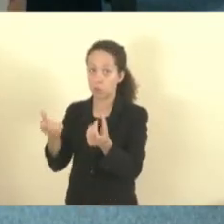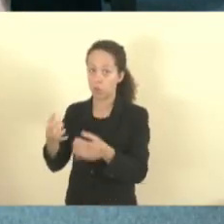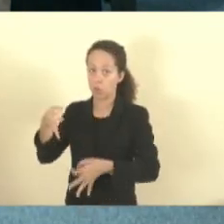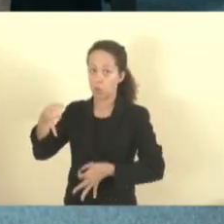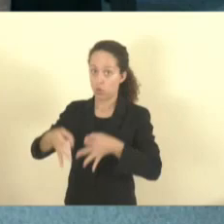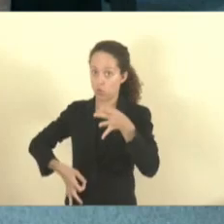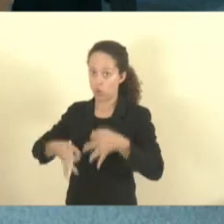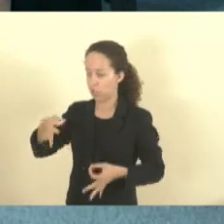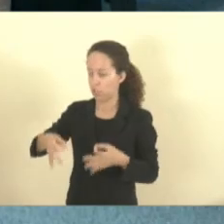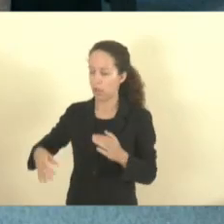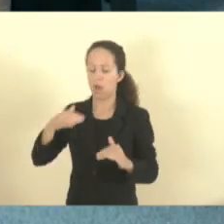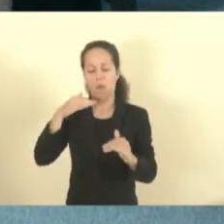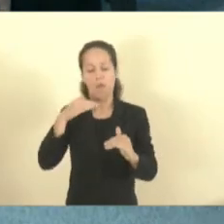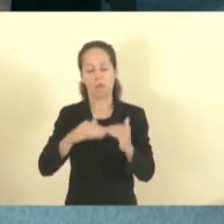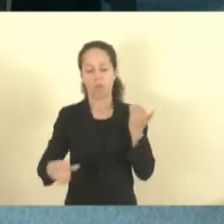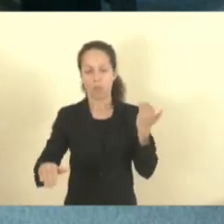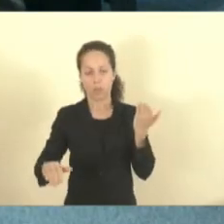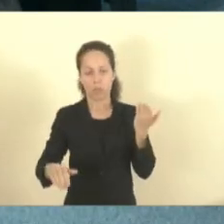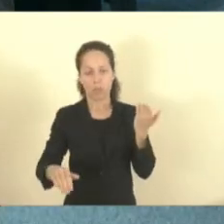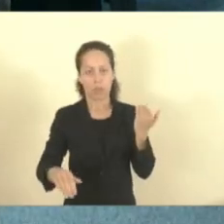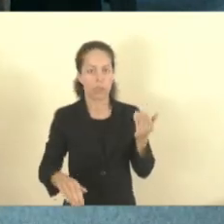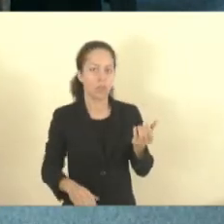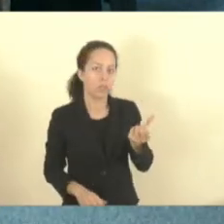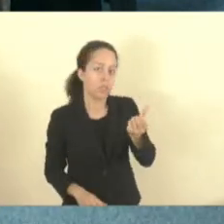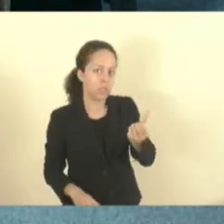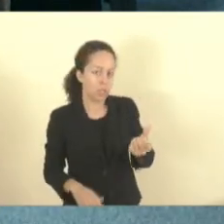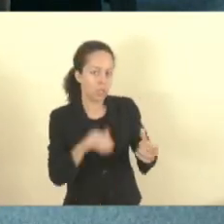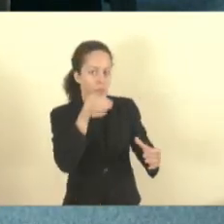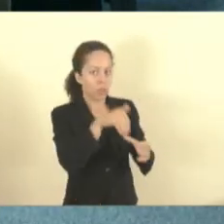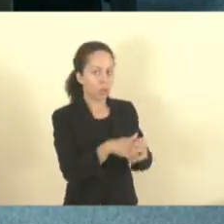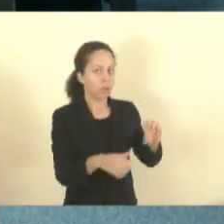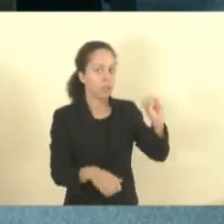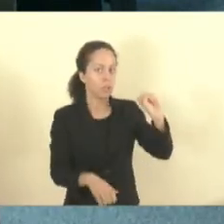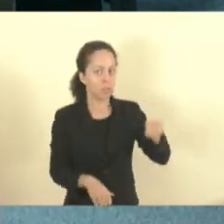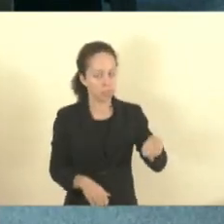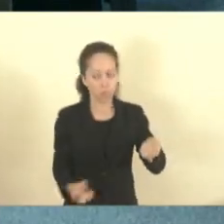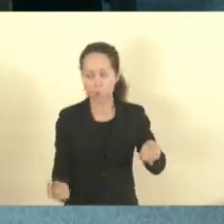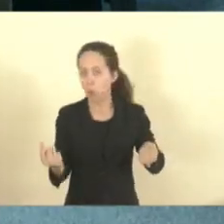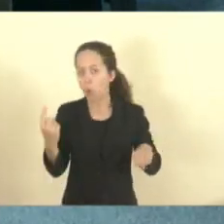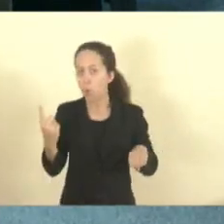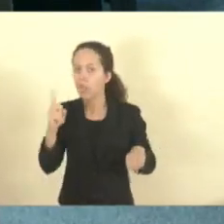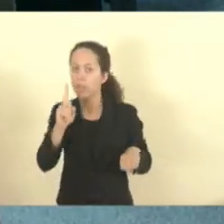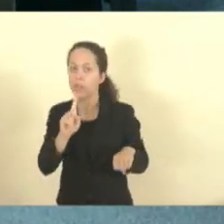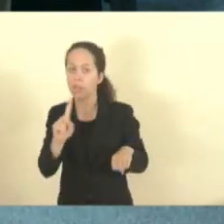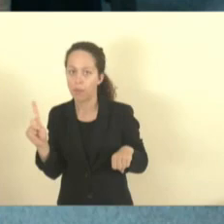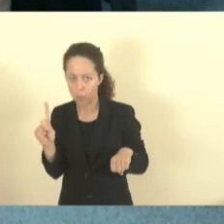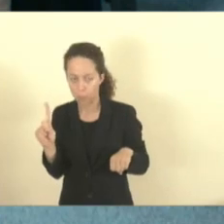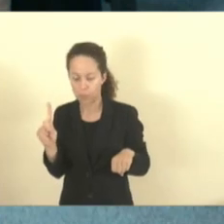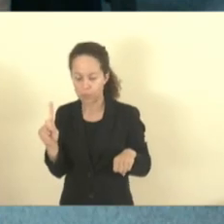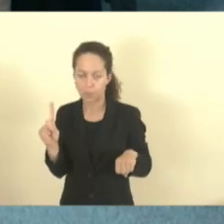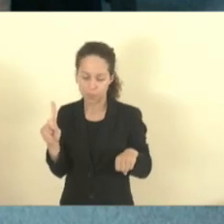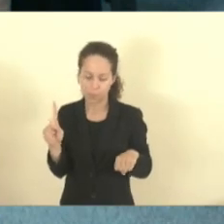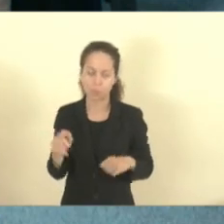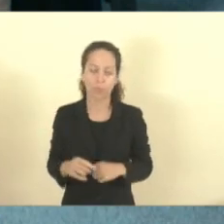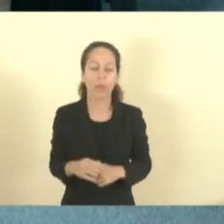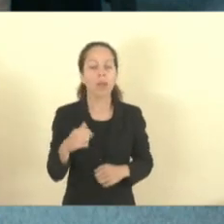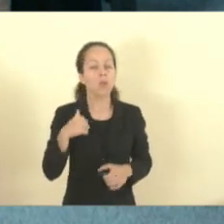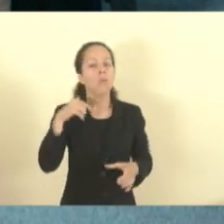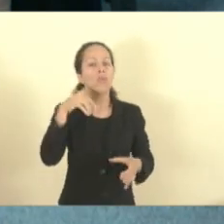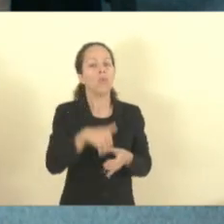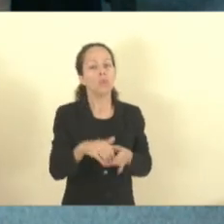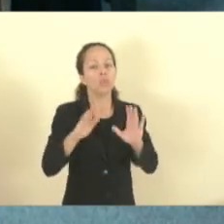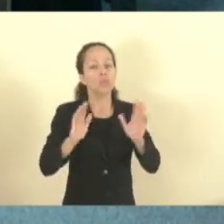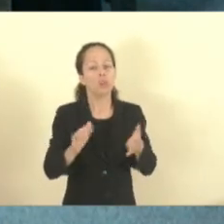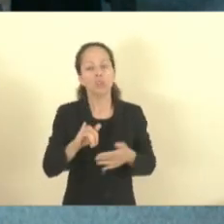6 votos contra 1 na Comissão de Justiça. Na Comissão de Finanças vou continuar acolhendo os votos. Já tenho o meu voto, o voto do deputado